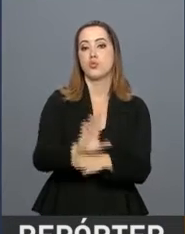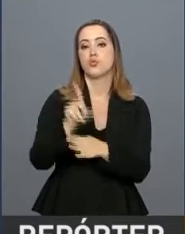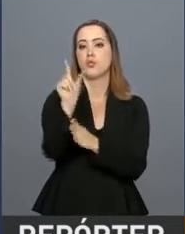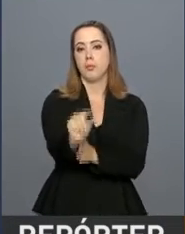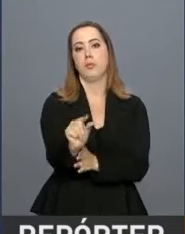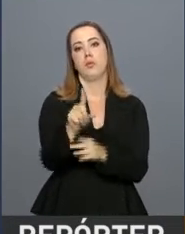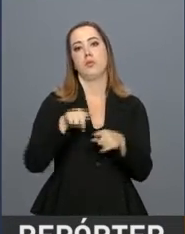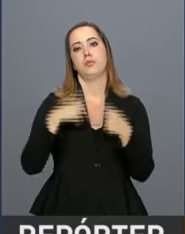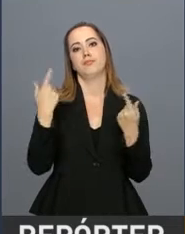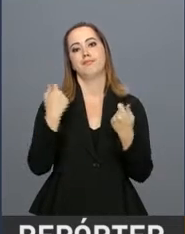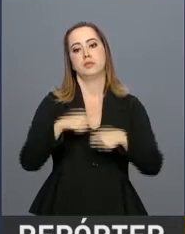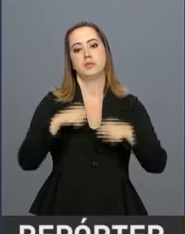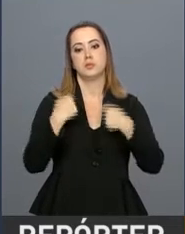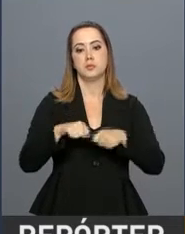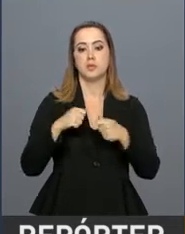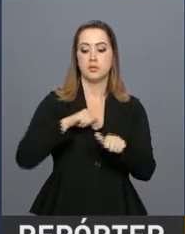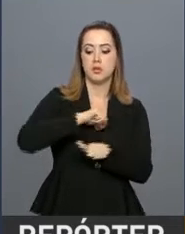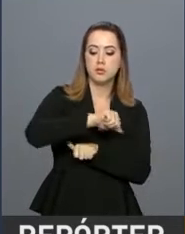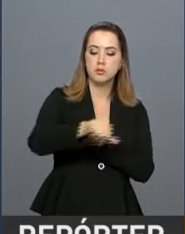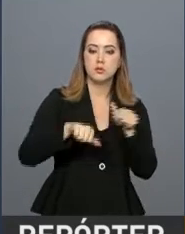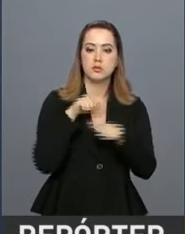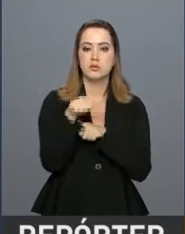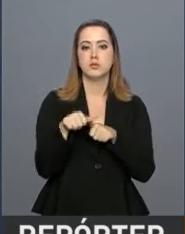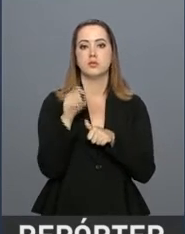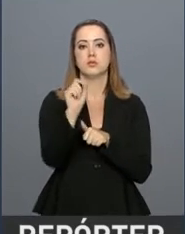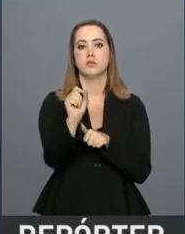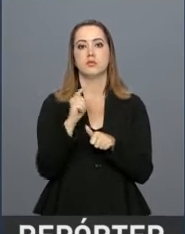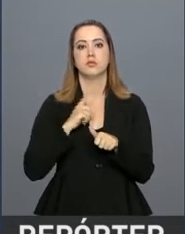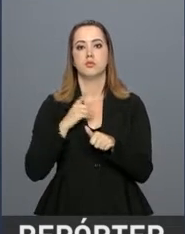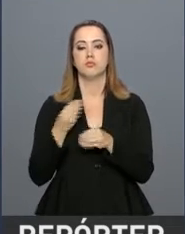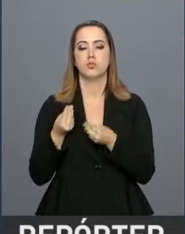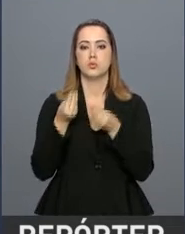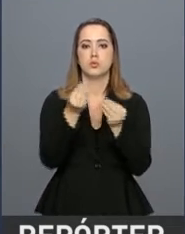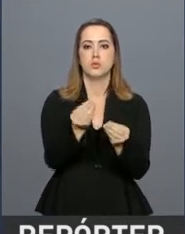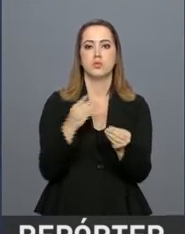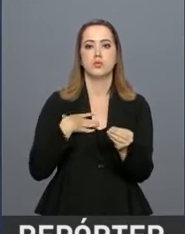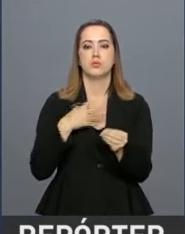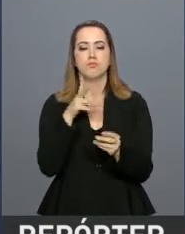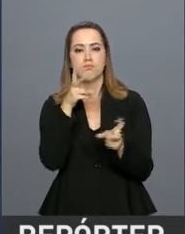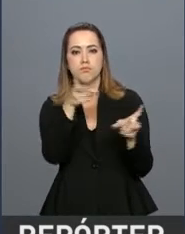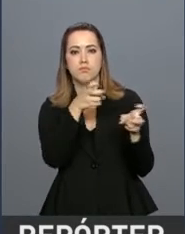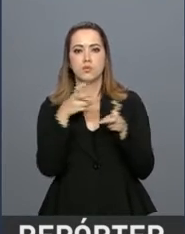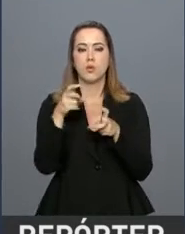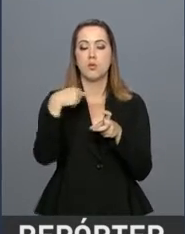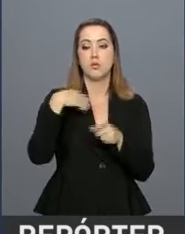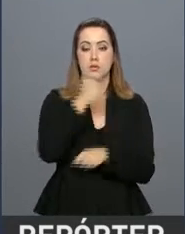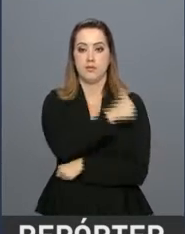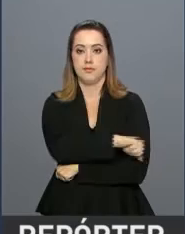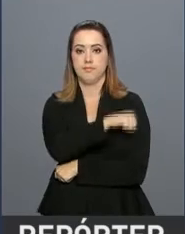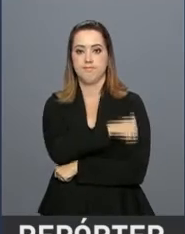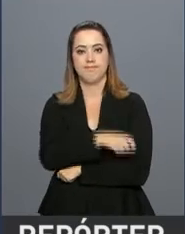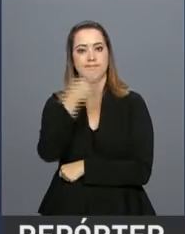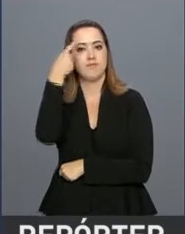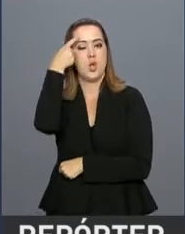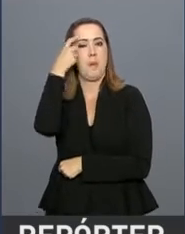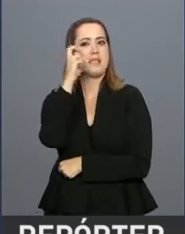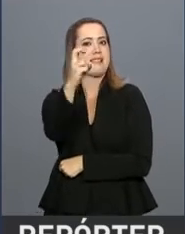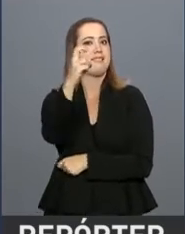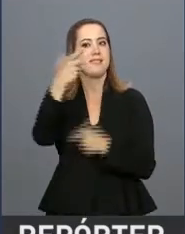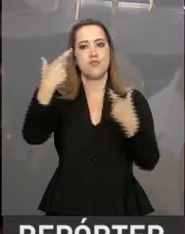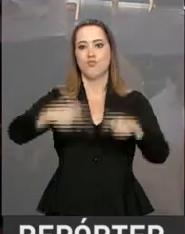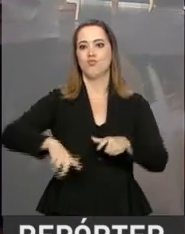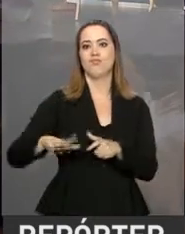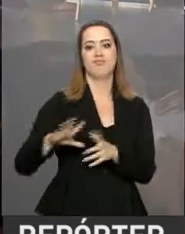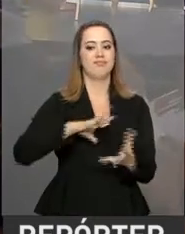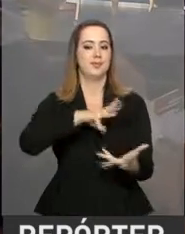a nossa necessidade para transformar nos levou a imaginar que poderíamos chegar no Rio de Janeiro hoje e pensar em ficar em 5º lugar no